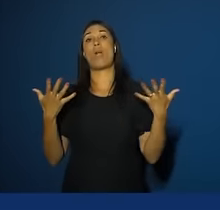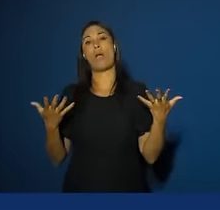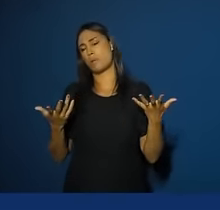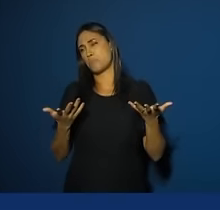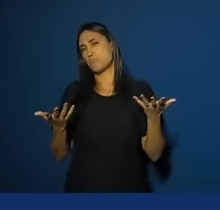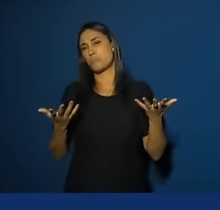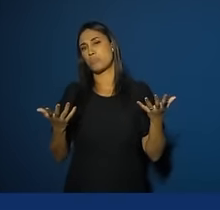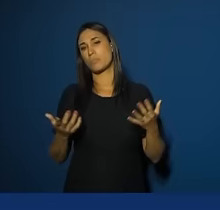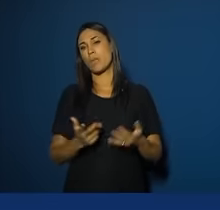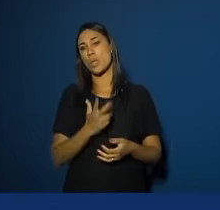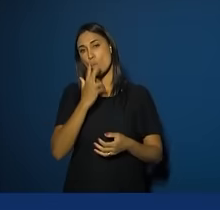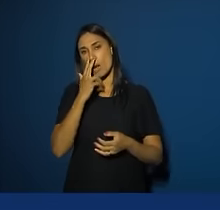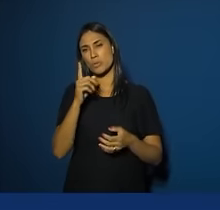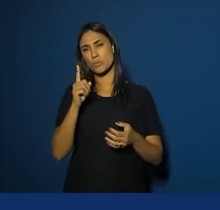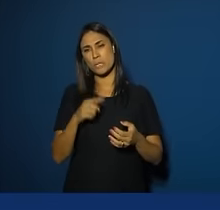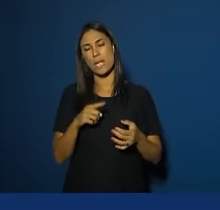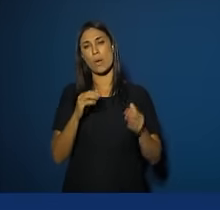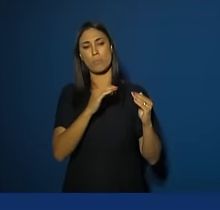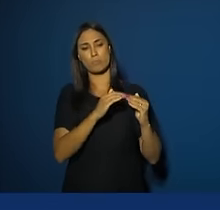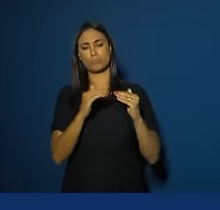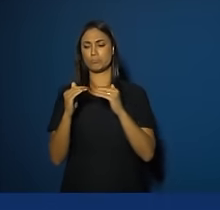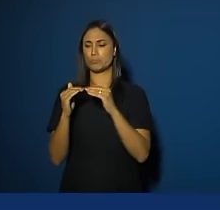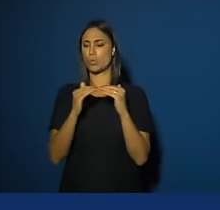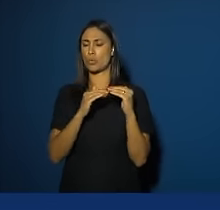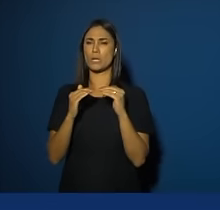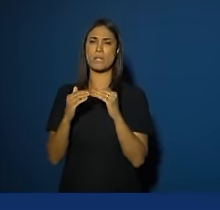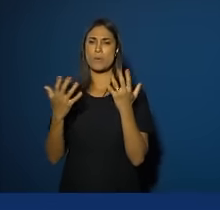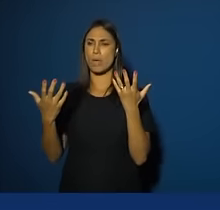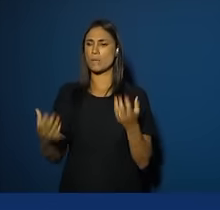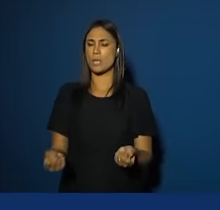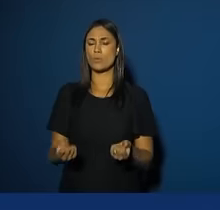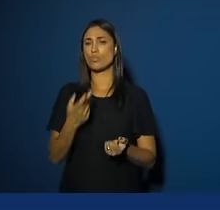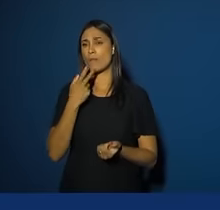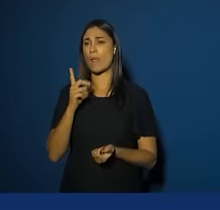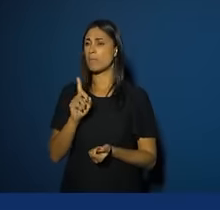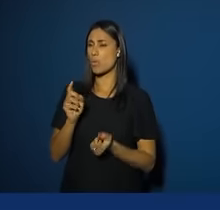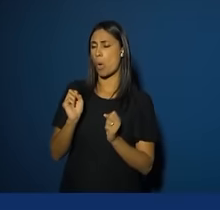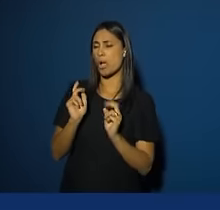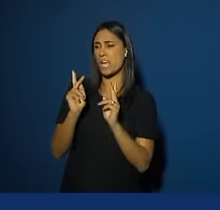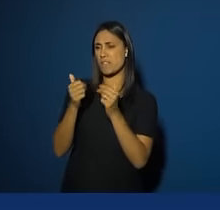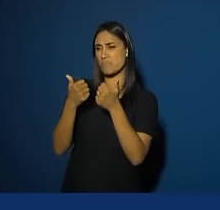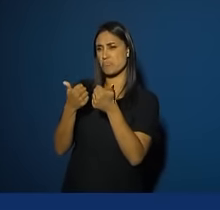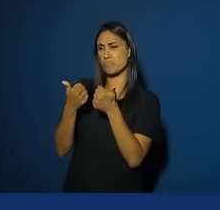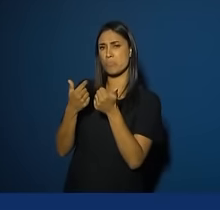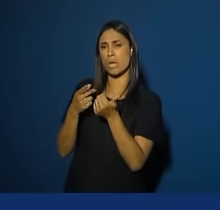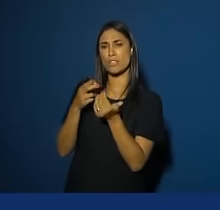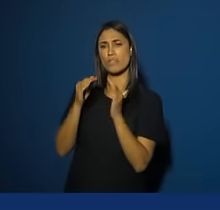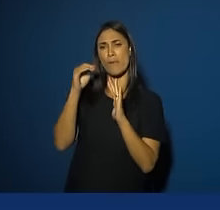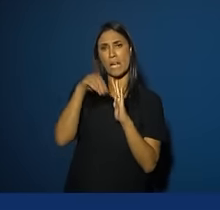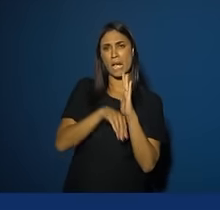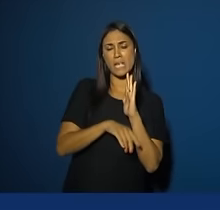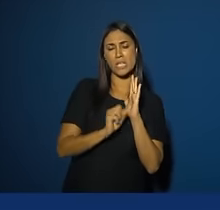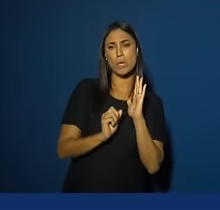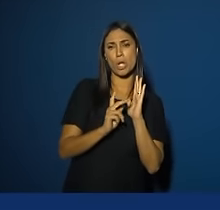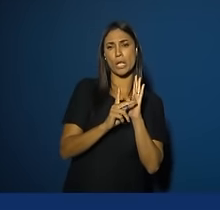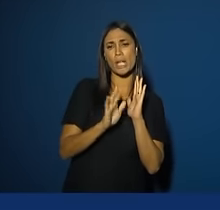milagrosa, acho que é um consenso dos economistas de que, não, está tudo certo, a atividade vai cair